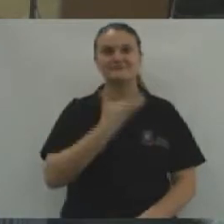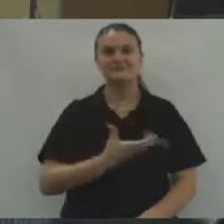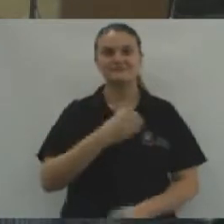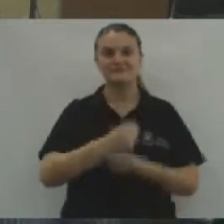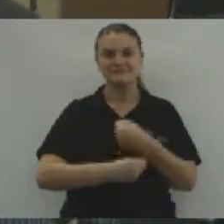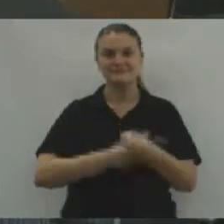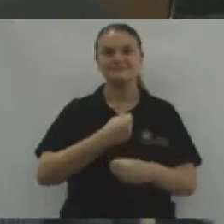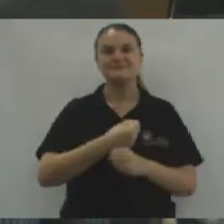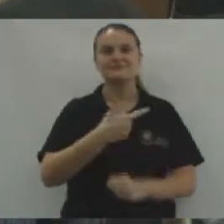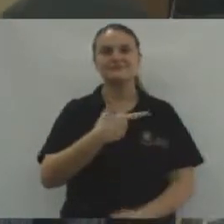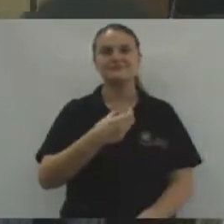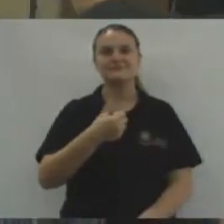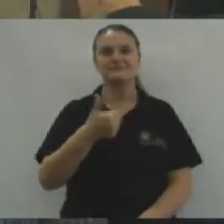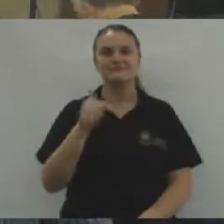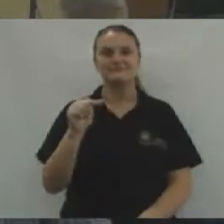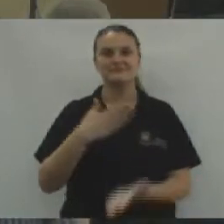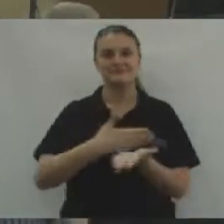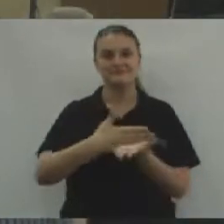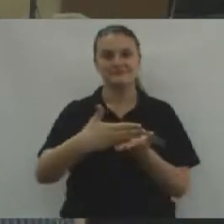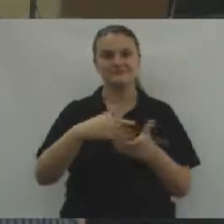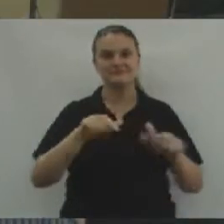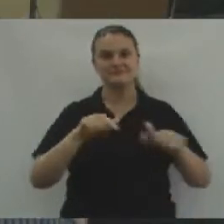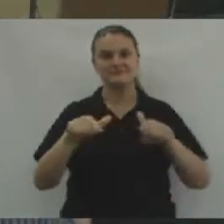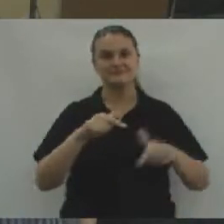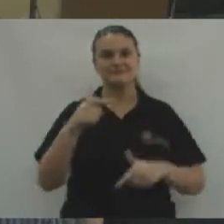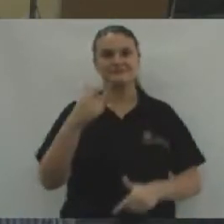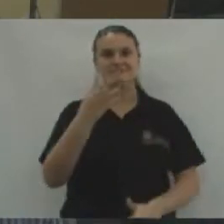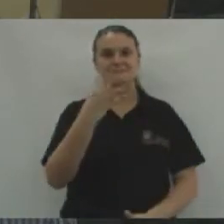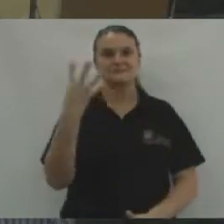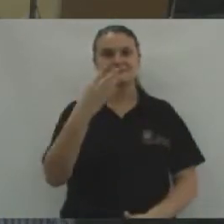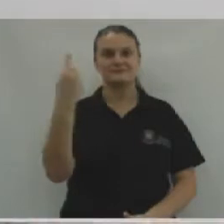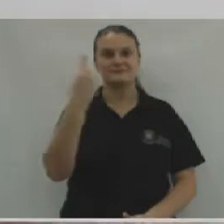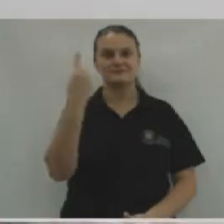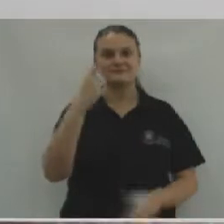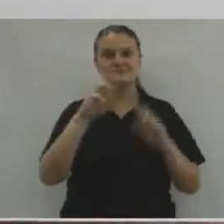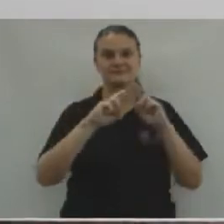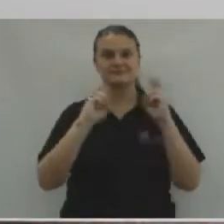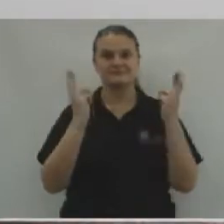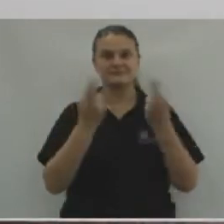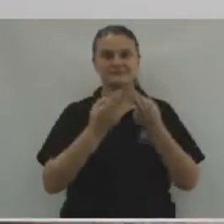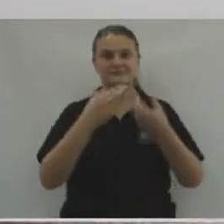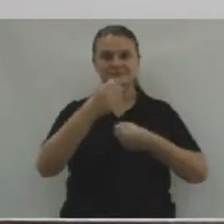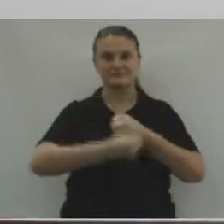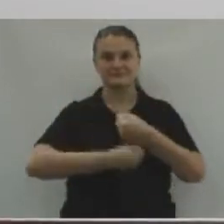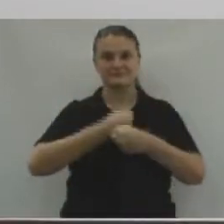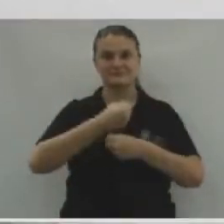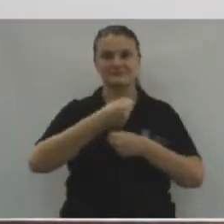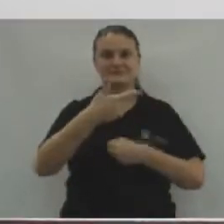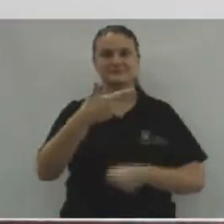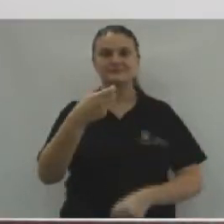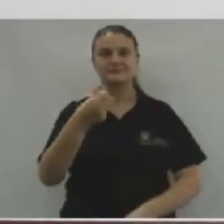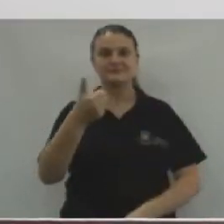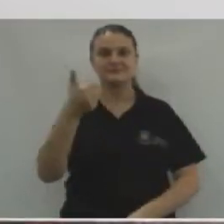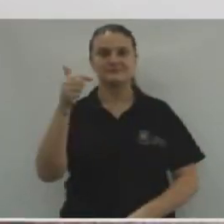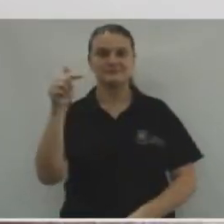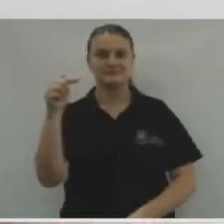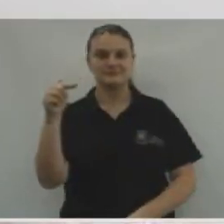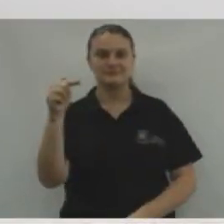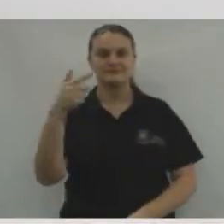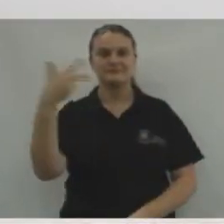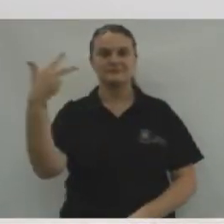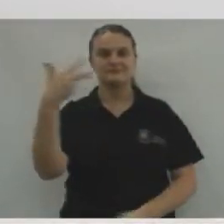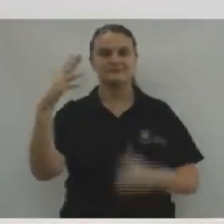2017. Declaro abertos os trabalhos da 41ª reunião ordinária do exercício de 2017